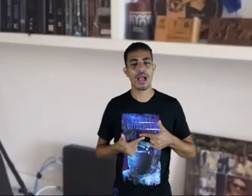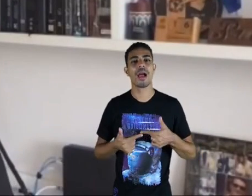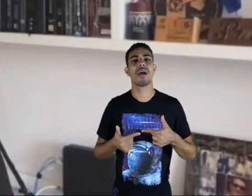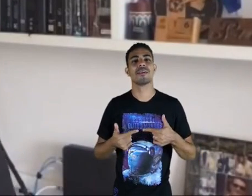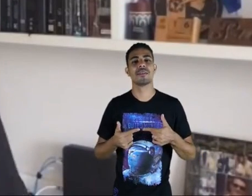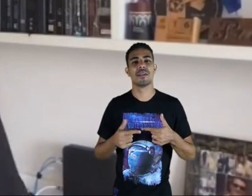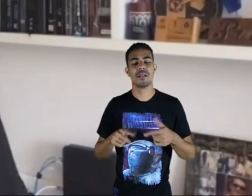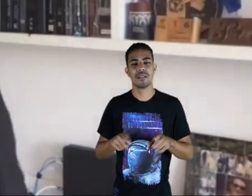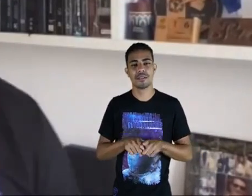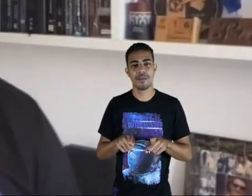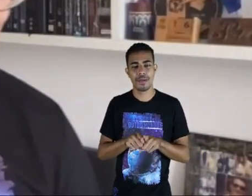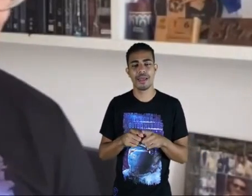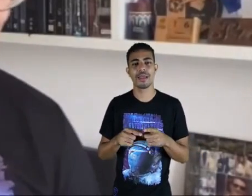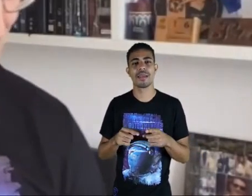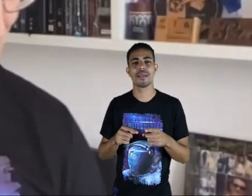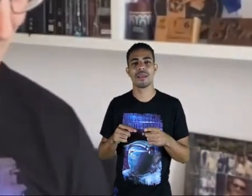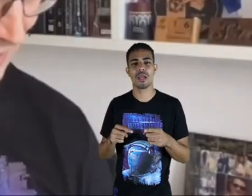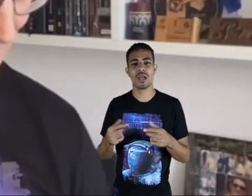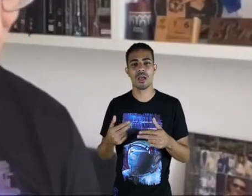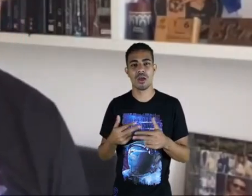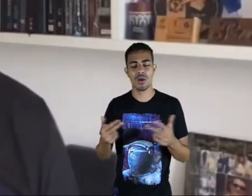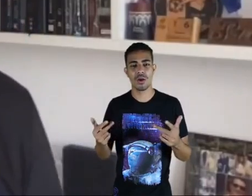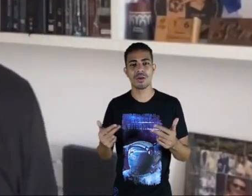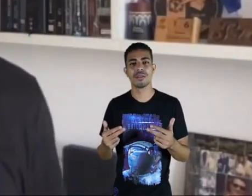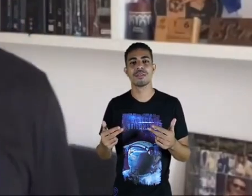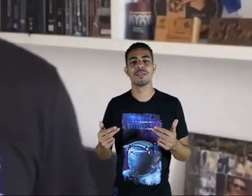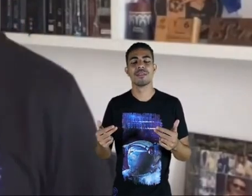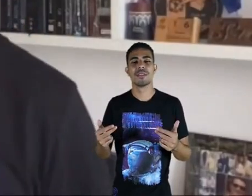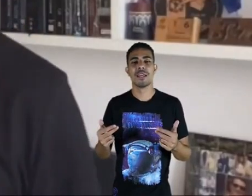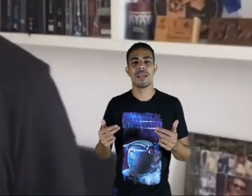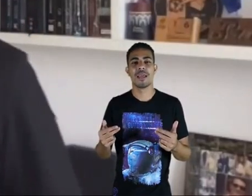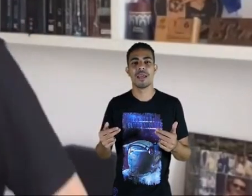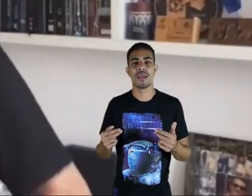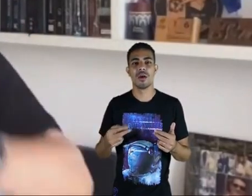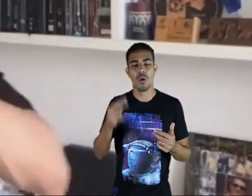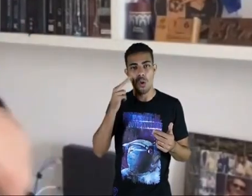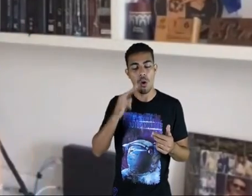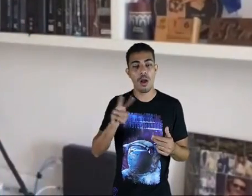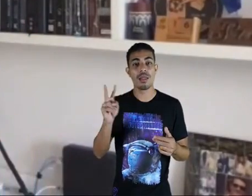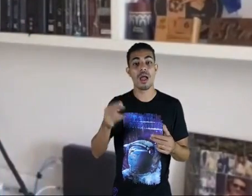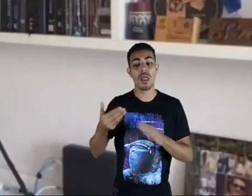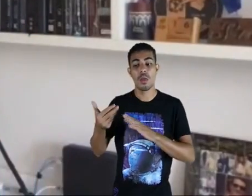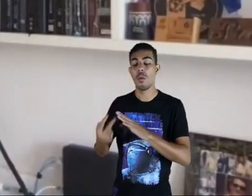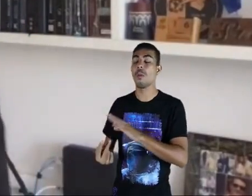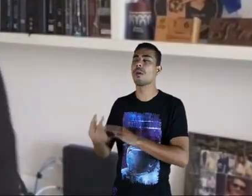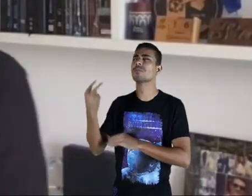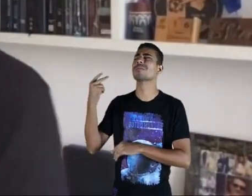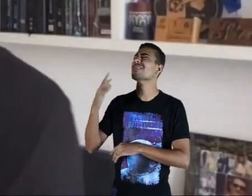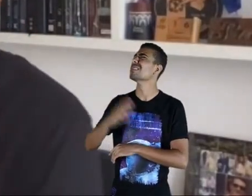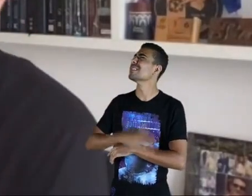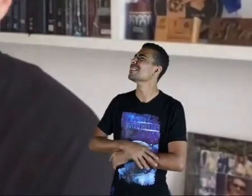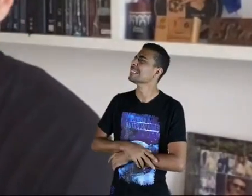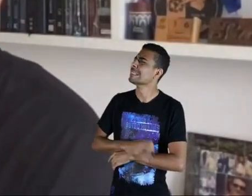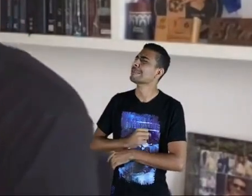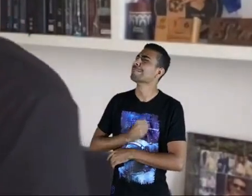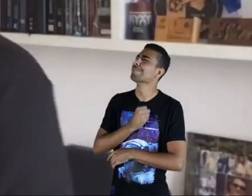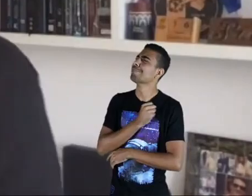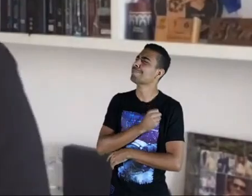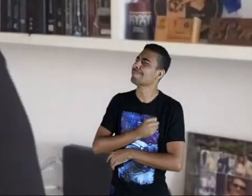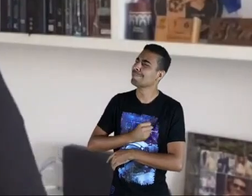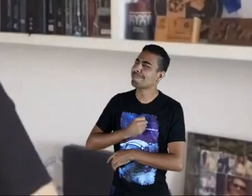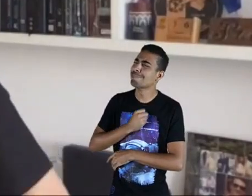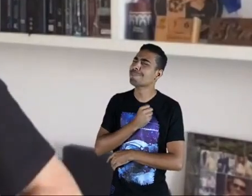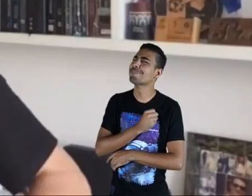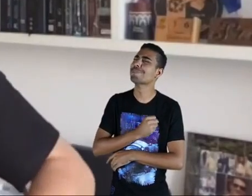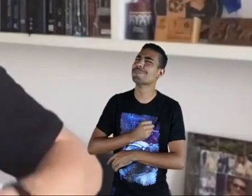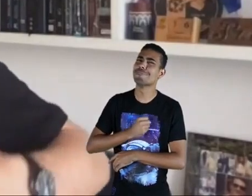no deserto, eles olharam para trás e viram: oh, que saudade que dá